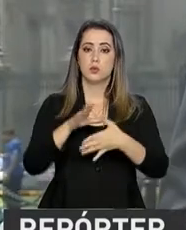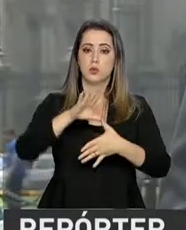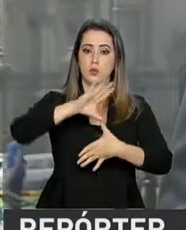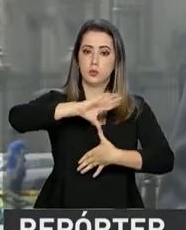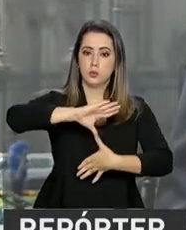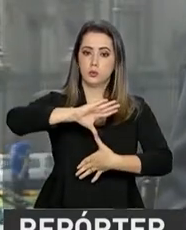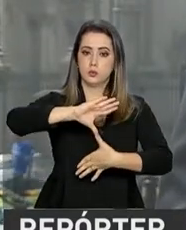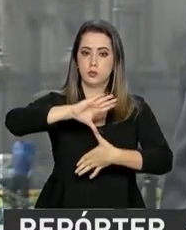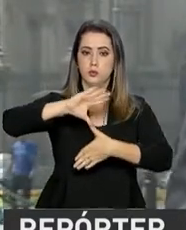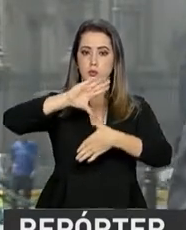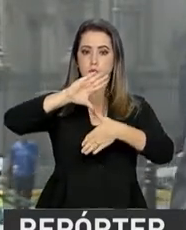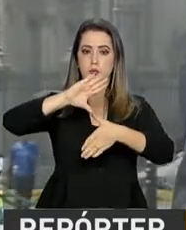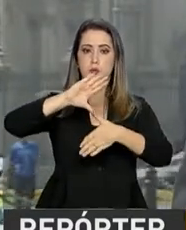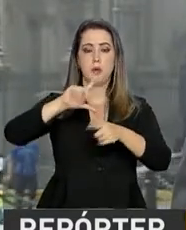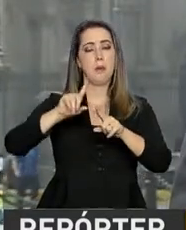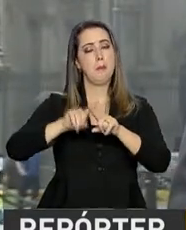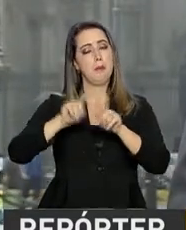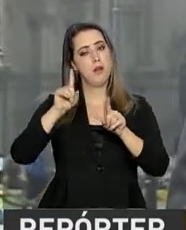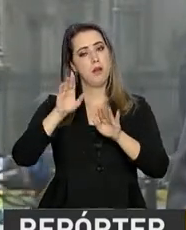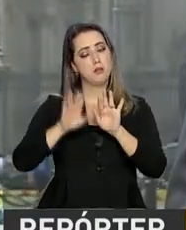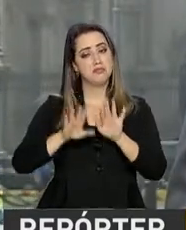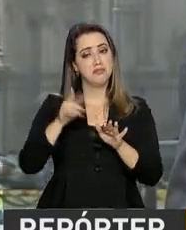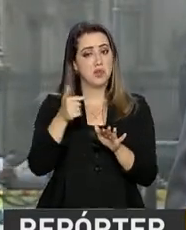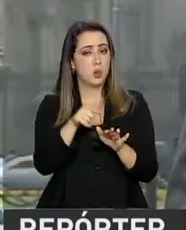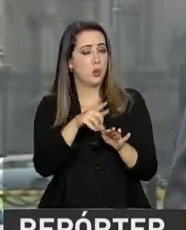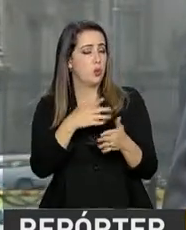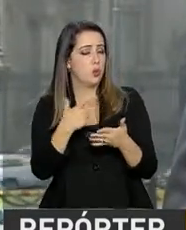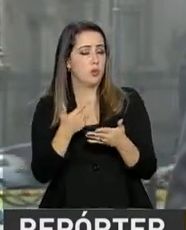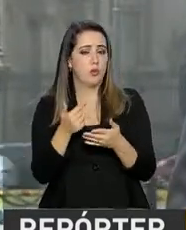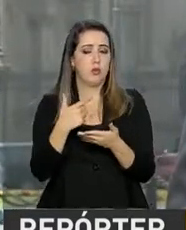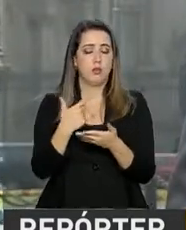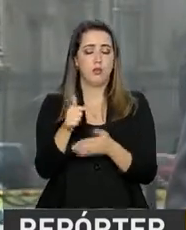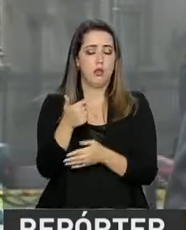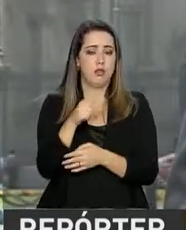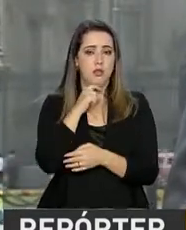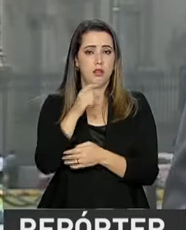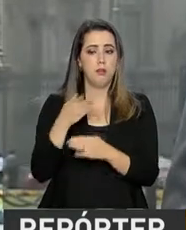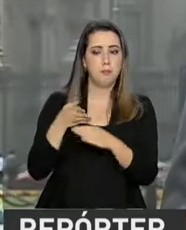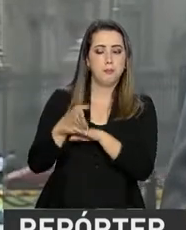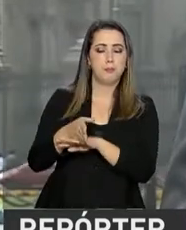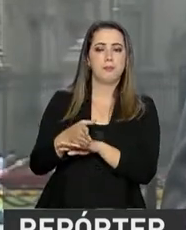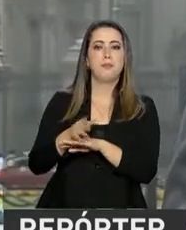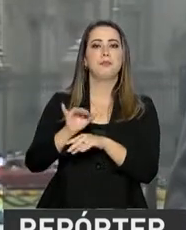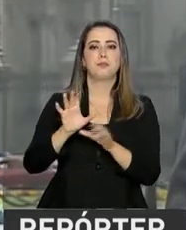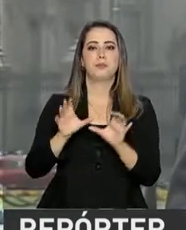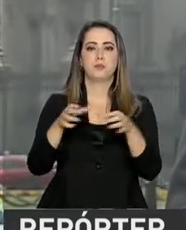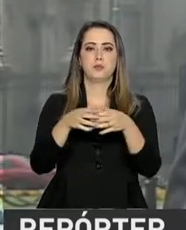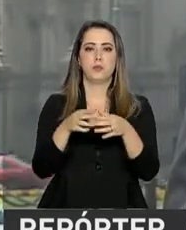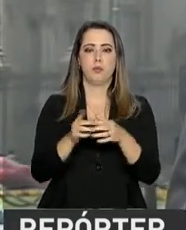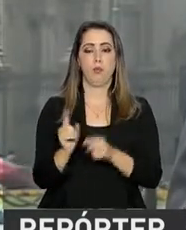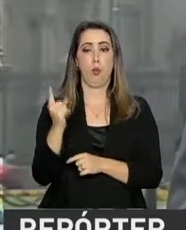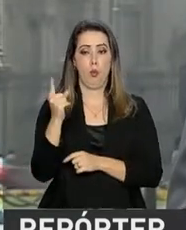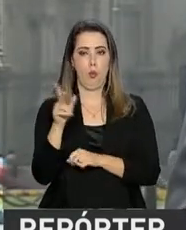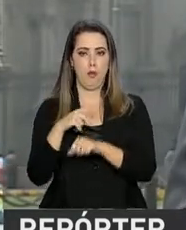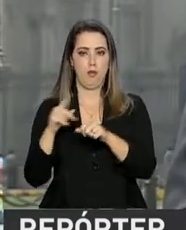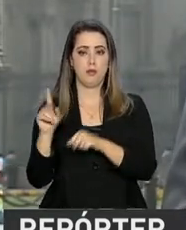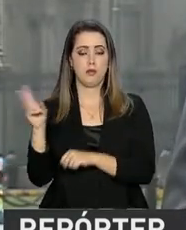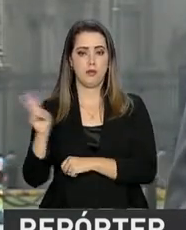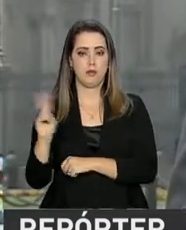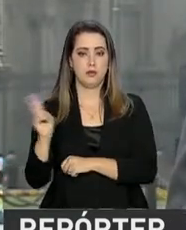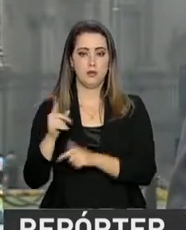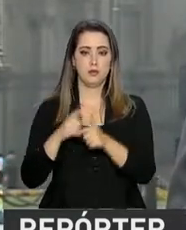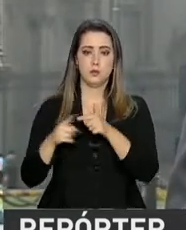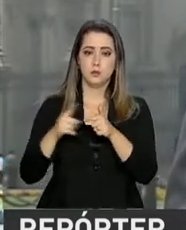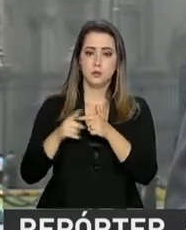continente americano, mas nem todos vão enviar representantes para o encontro. Um deles é a Venezuela, que enfrenta uma